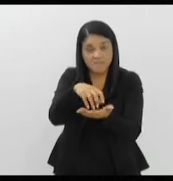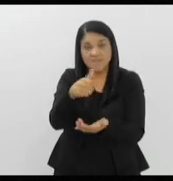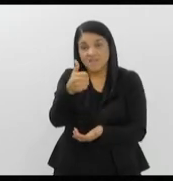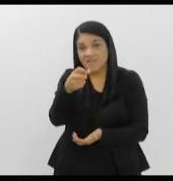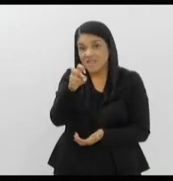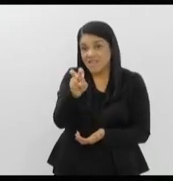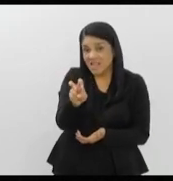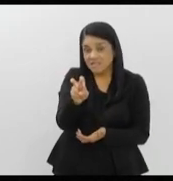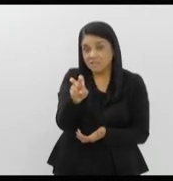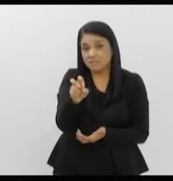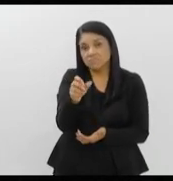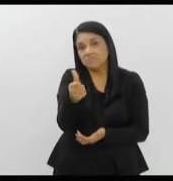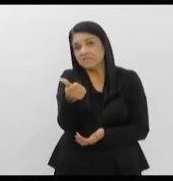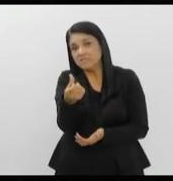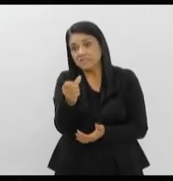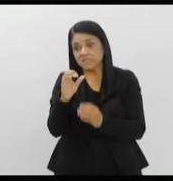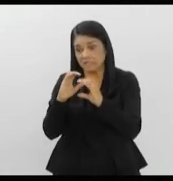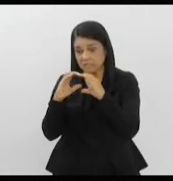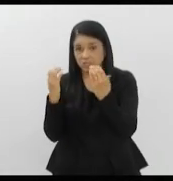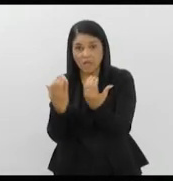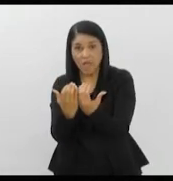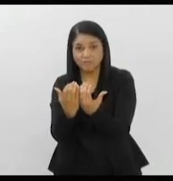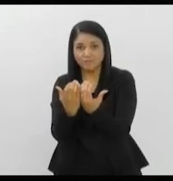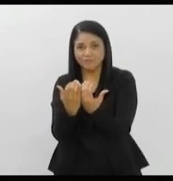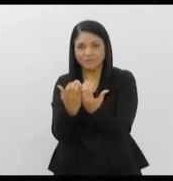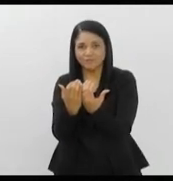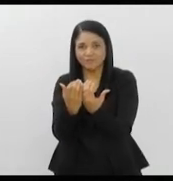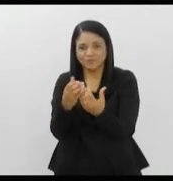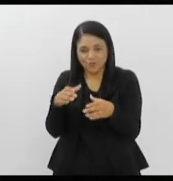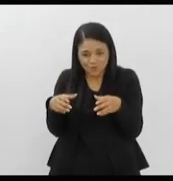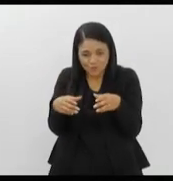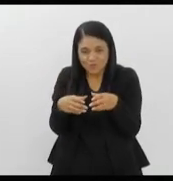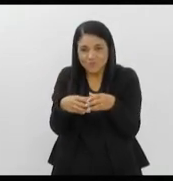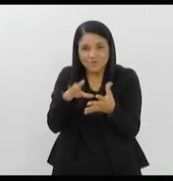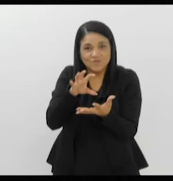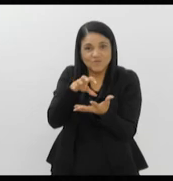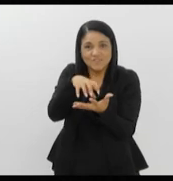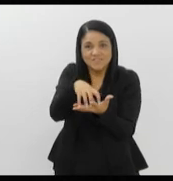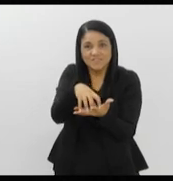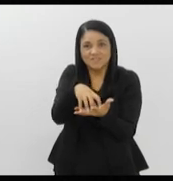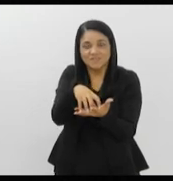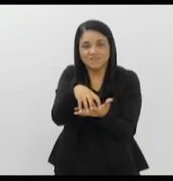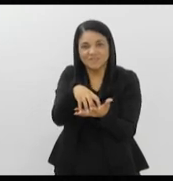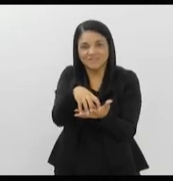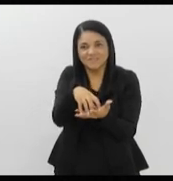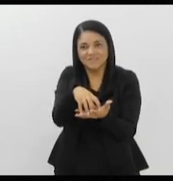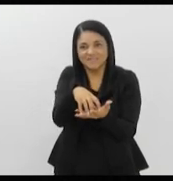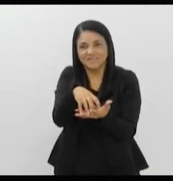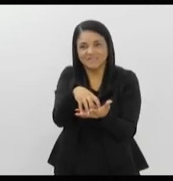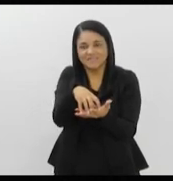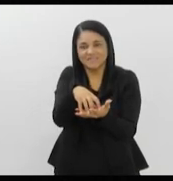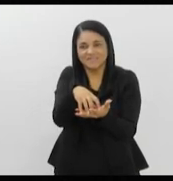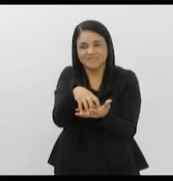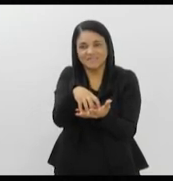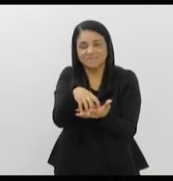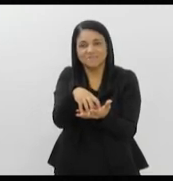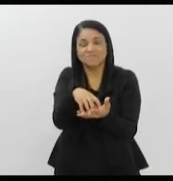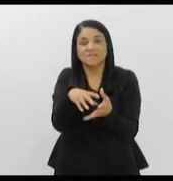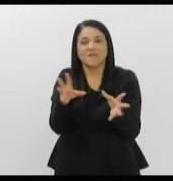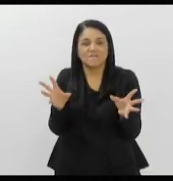ou 16 estádios. 15 ou 16 estádios de futebol. E, para